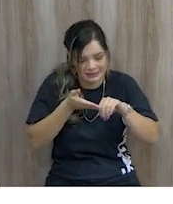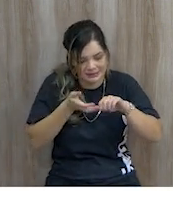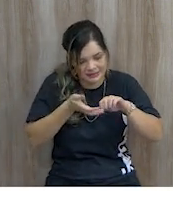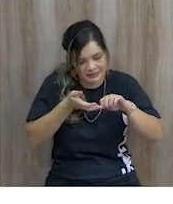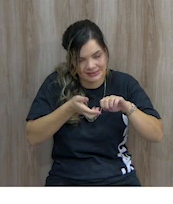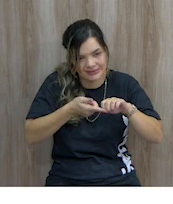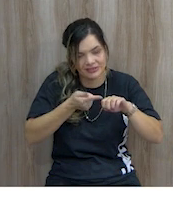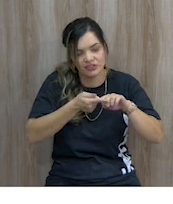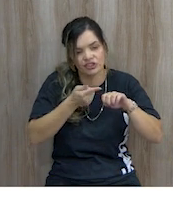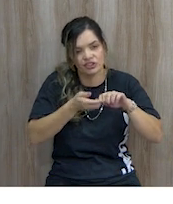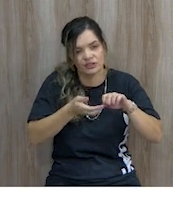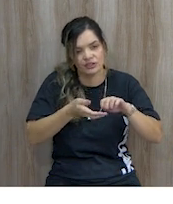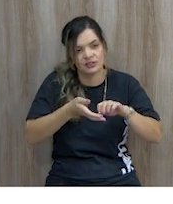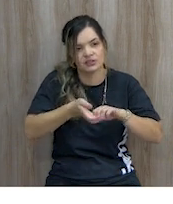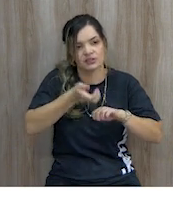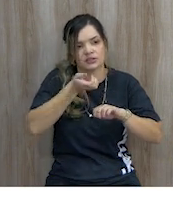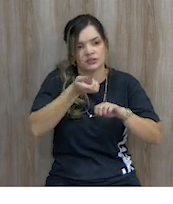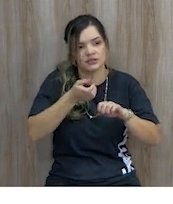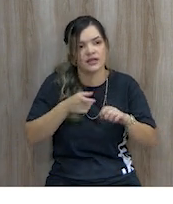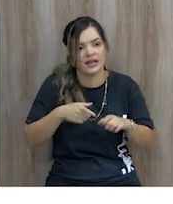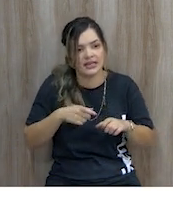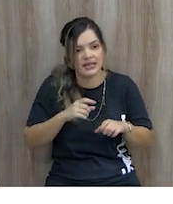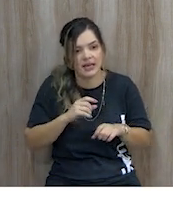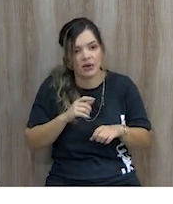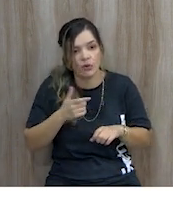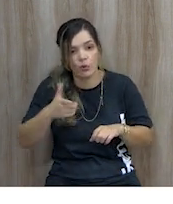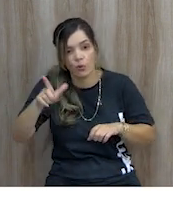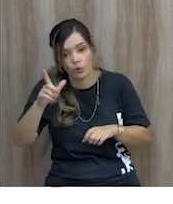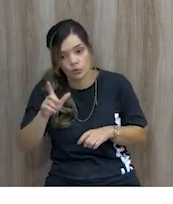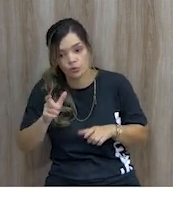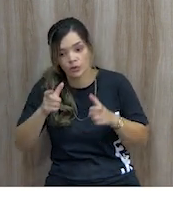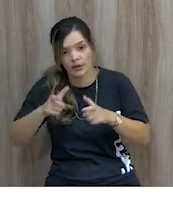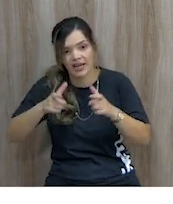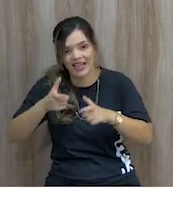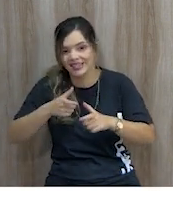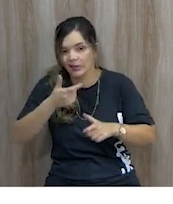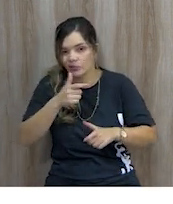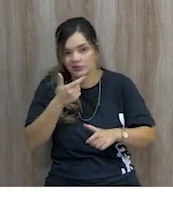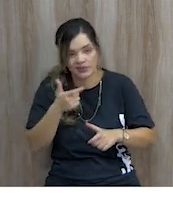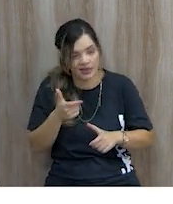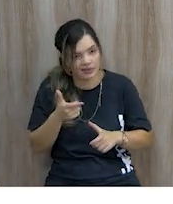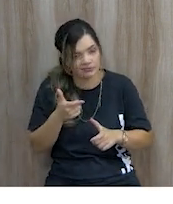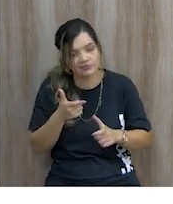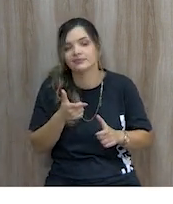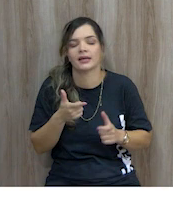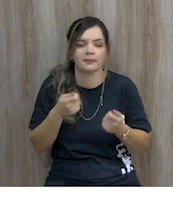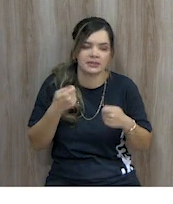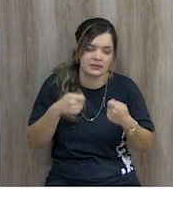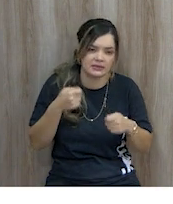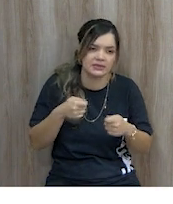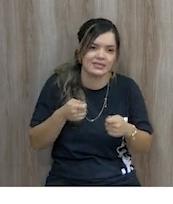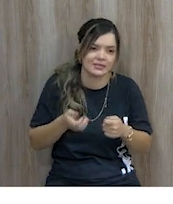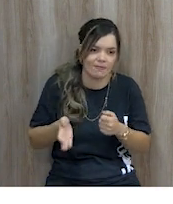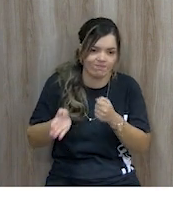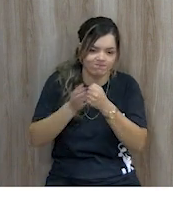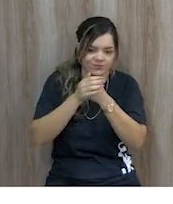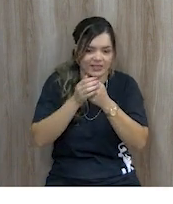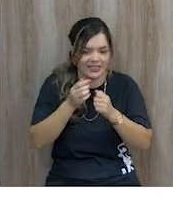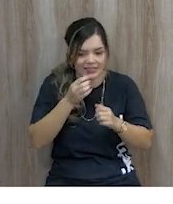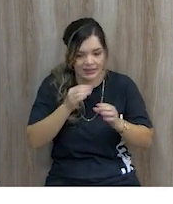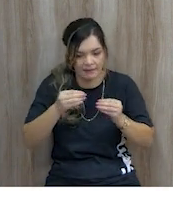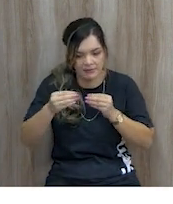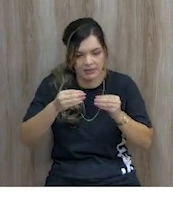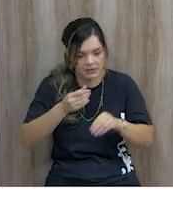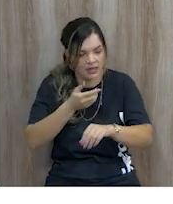eu não tenho um defeito de lesão cervical, aí sim é onde eu preciso trazer essa gengiva de volta e trazer enxerto de tecido